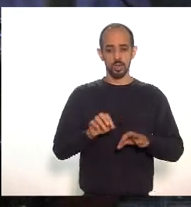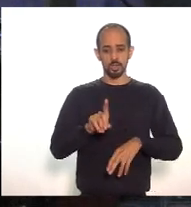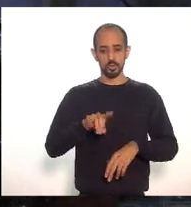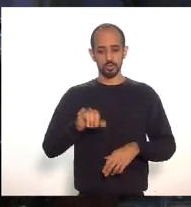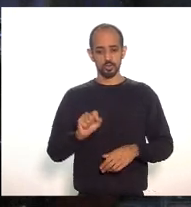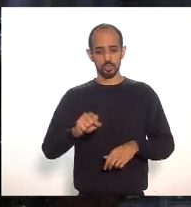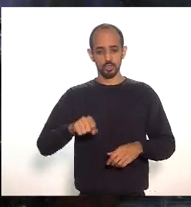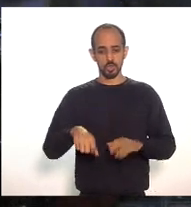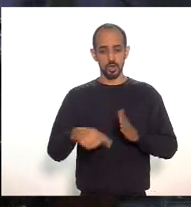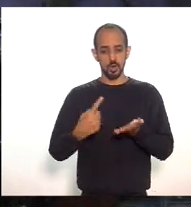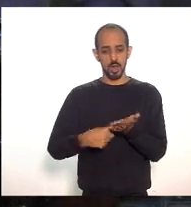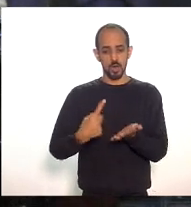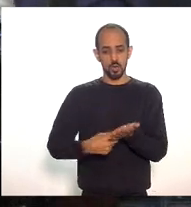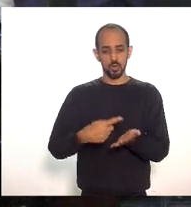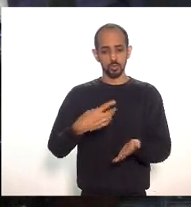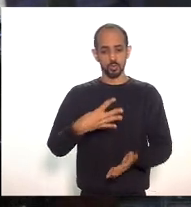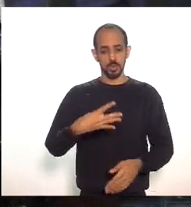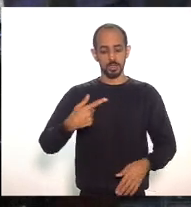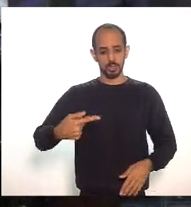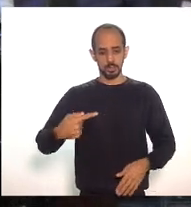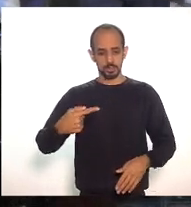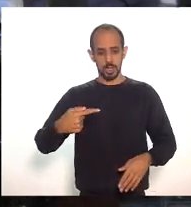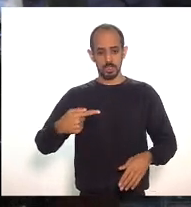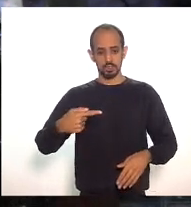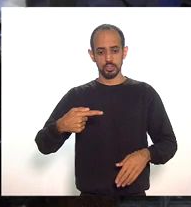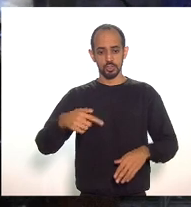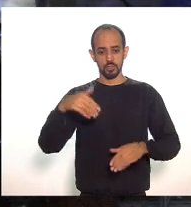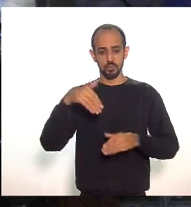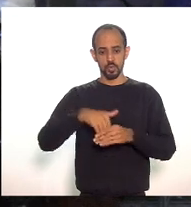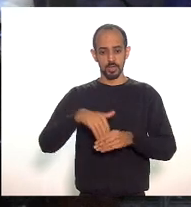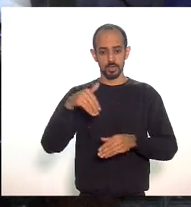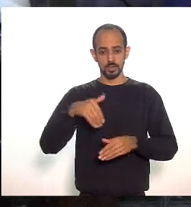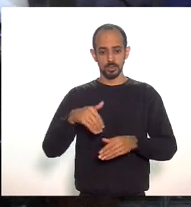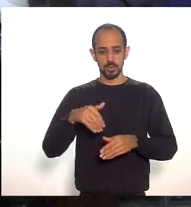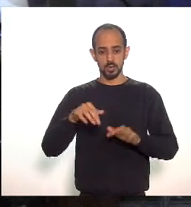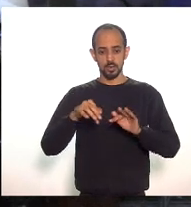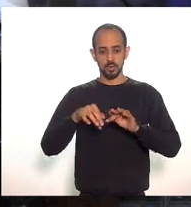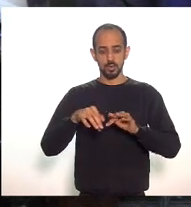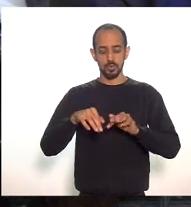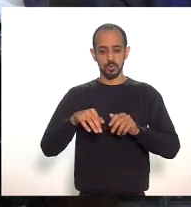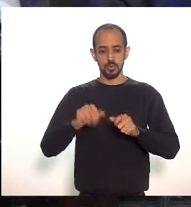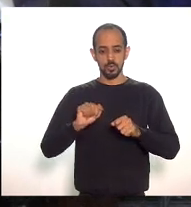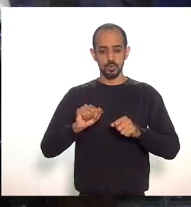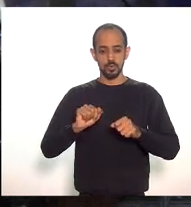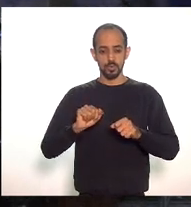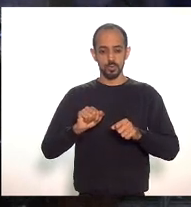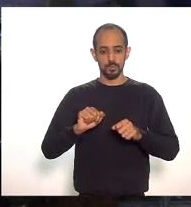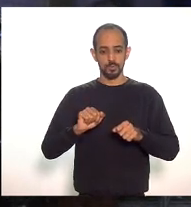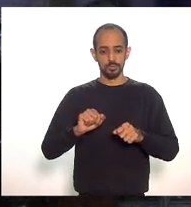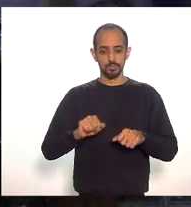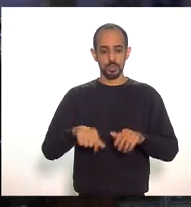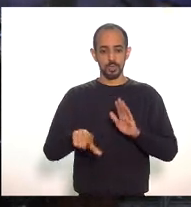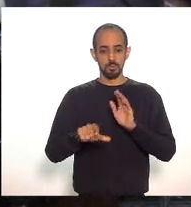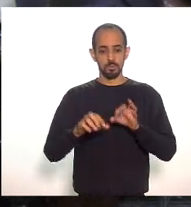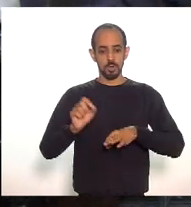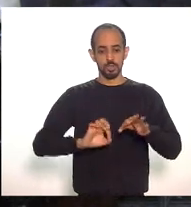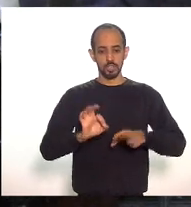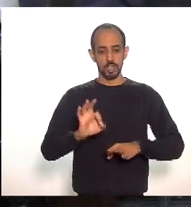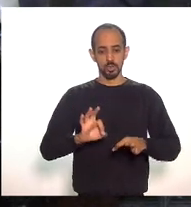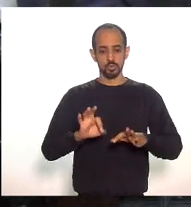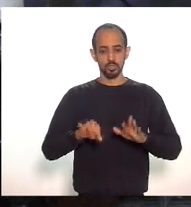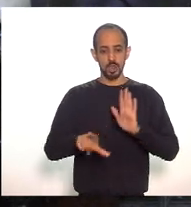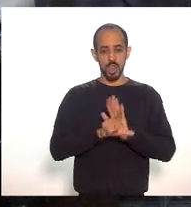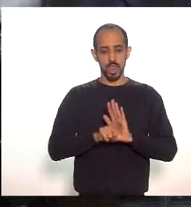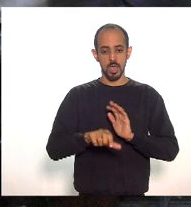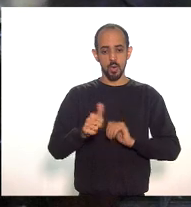47 do Regimento Interno em tramitação ordinária em votação em segunda discussão redação do vencido projeto de lei 11 e 21